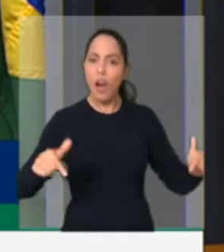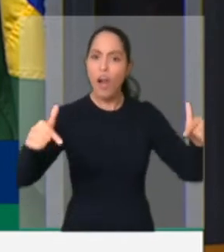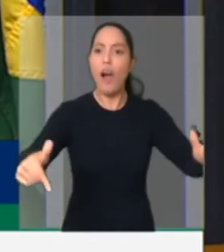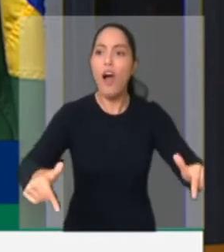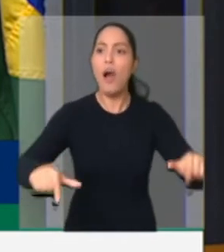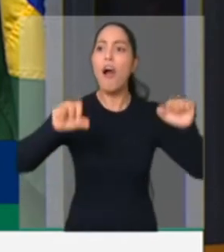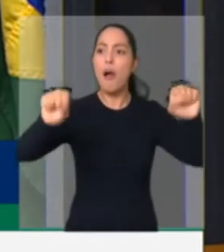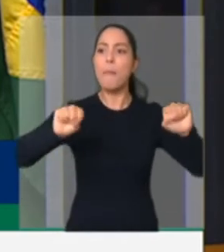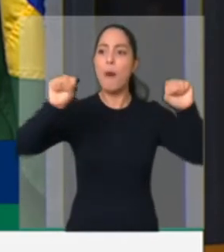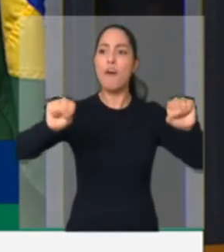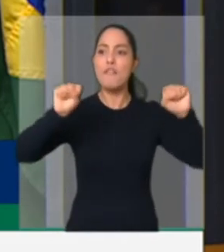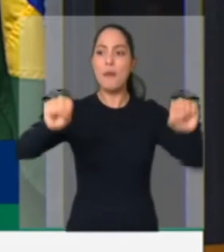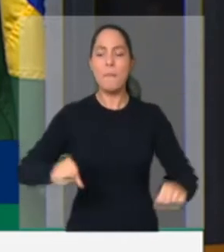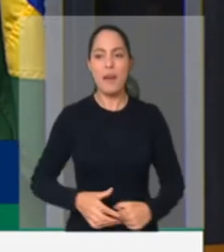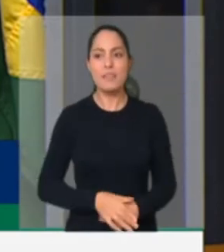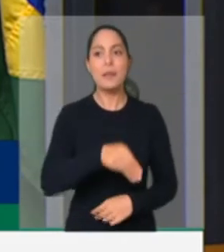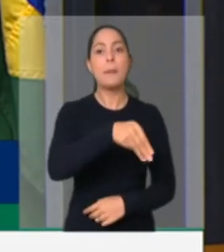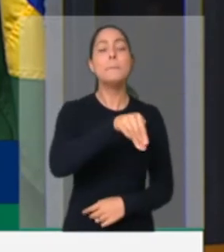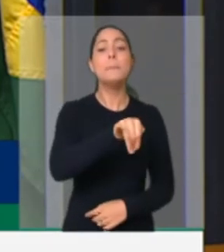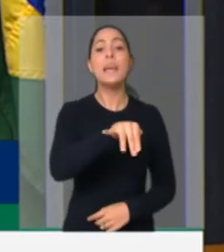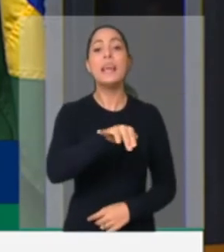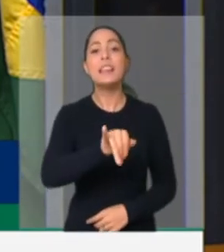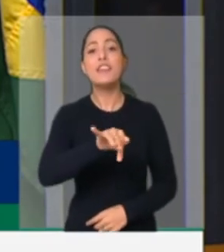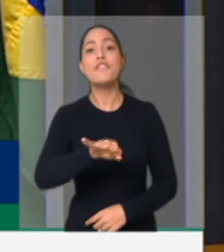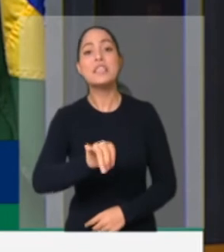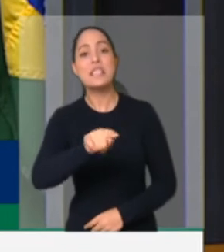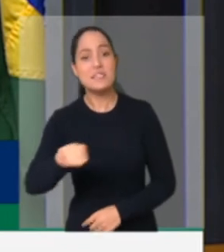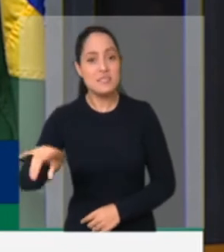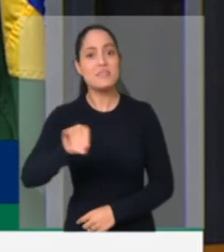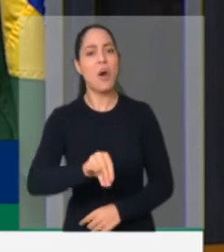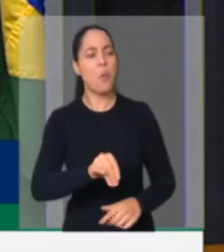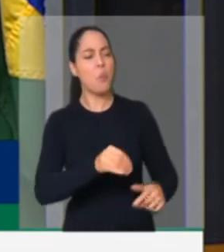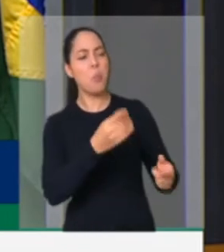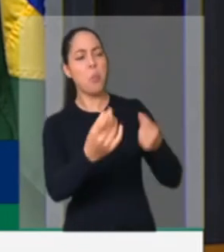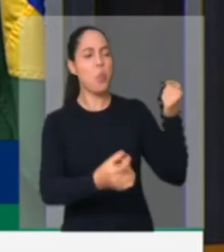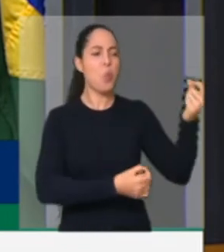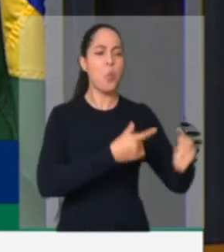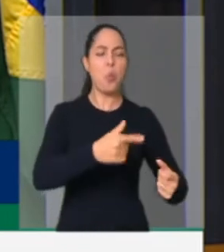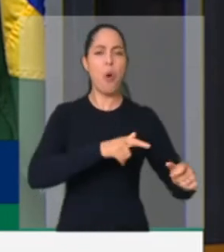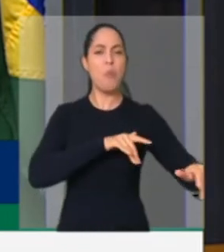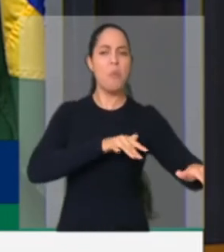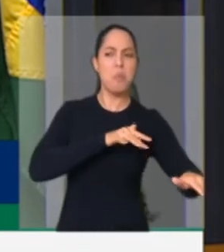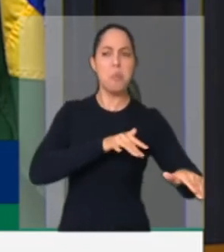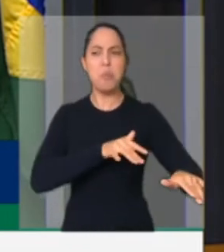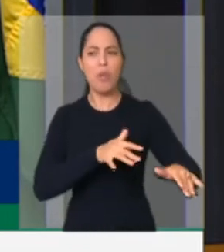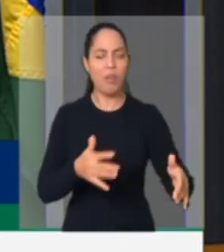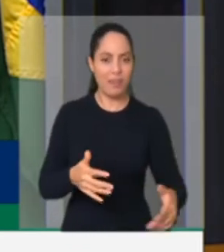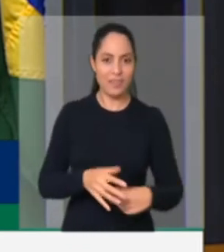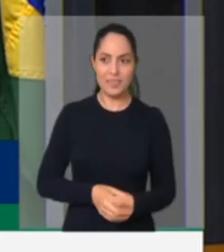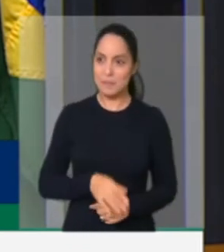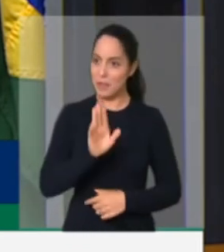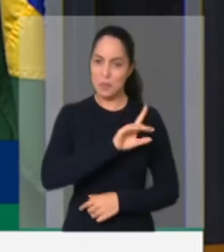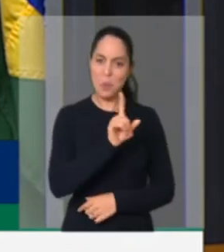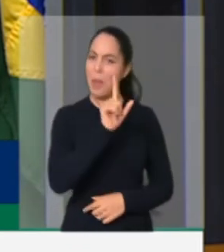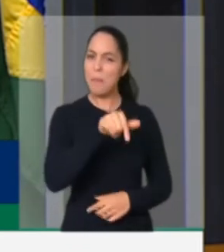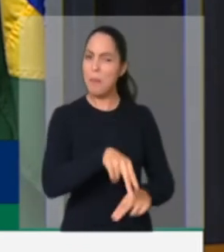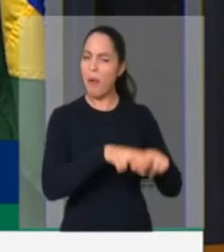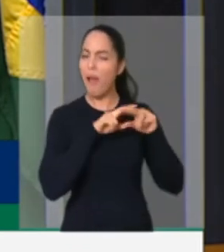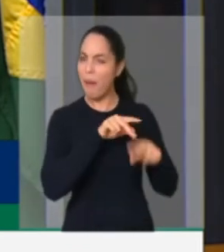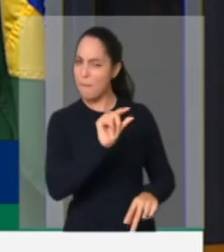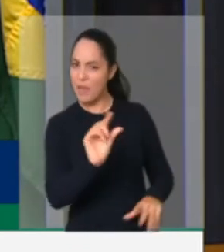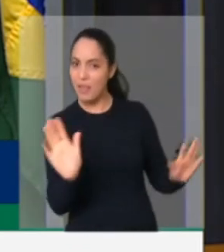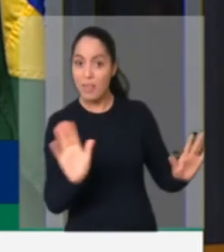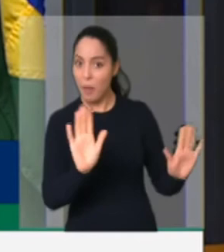fazendo me infestações corriqueiramente contra o presidente e não são mini porque